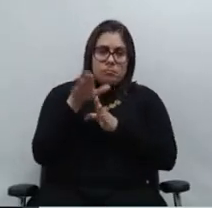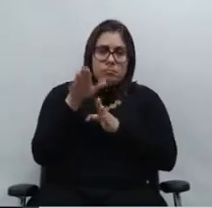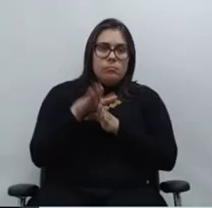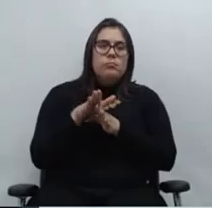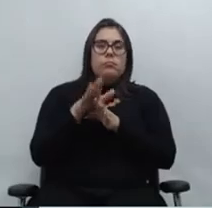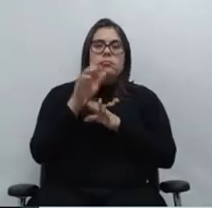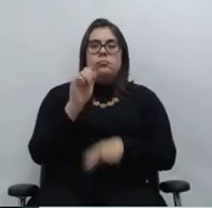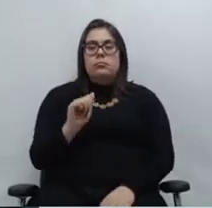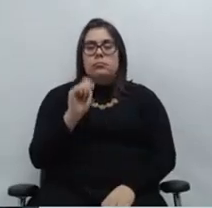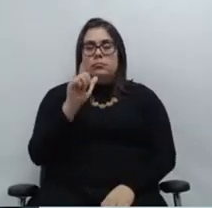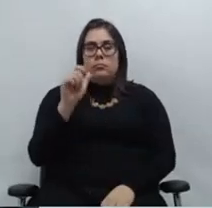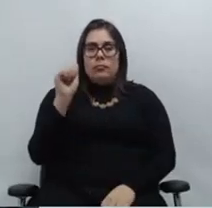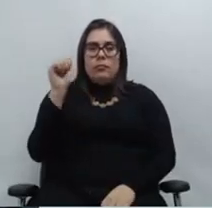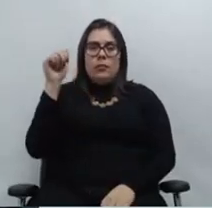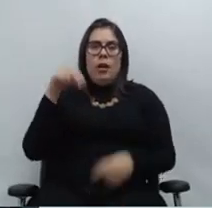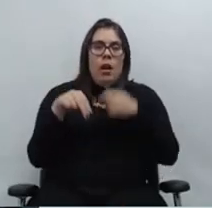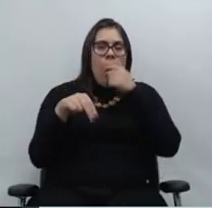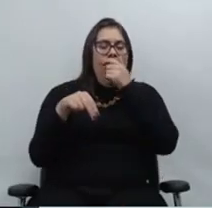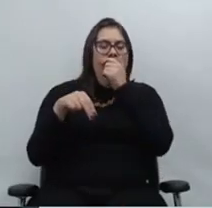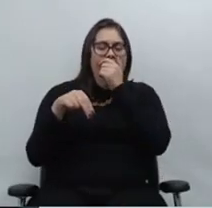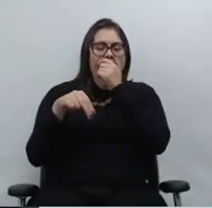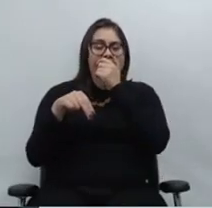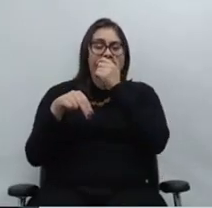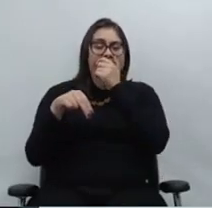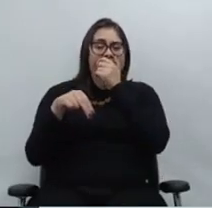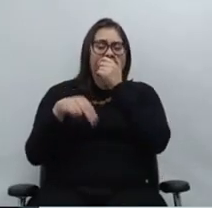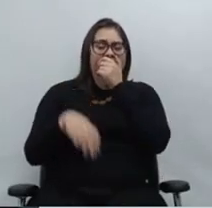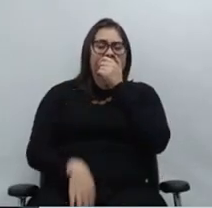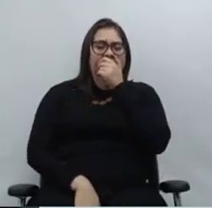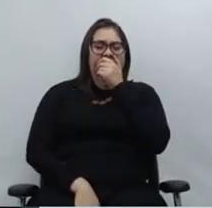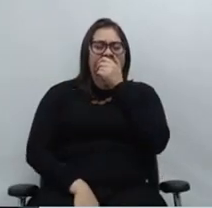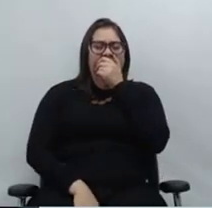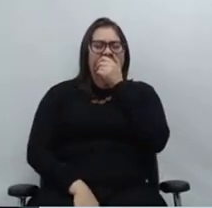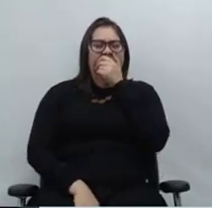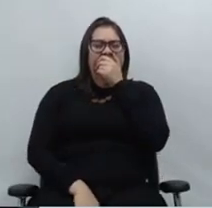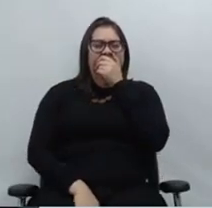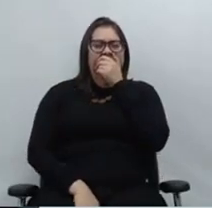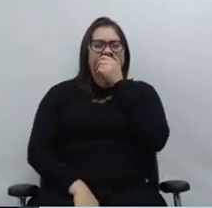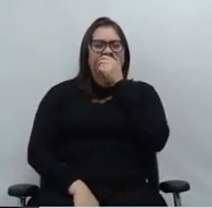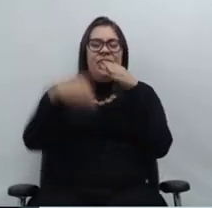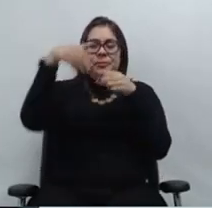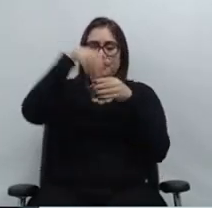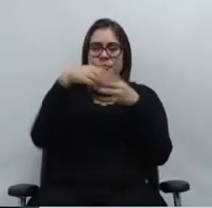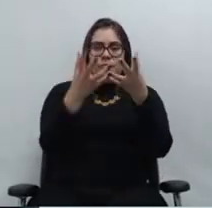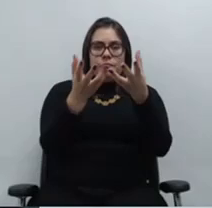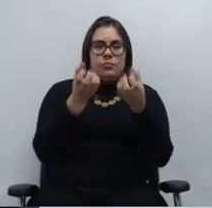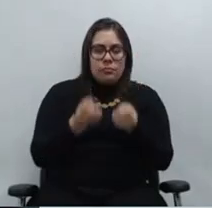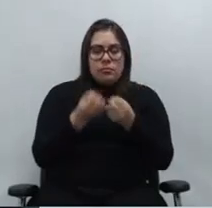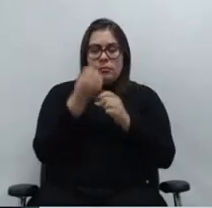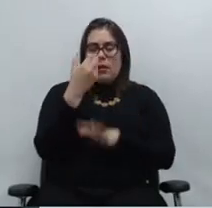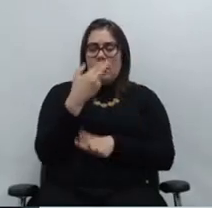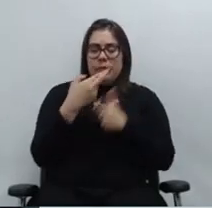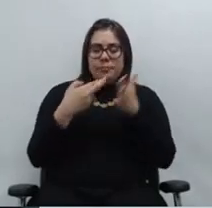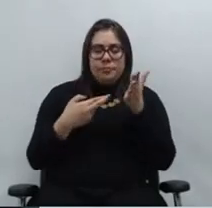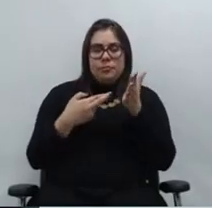Ramalho. Apresento, portanto, o voto nos seguintes termos. Acolho as alterações da redação,